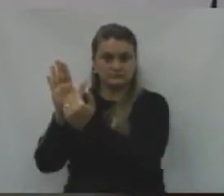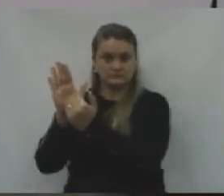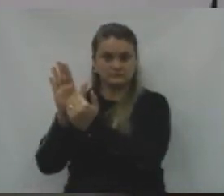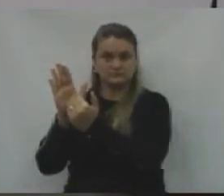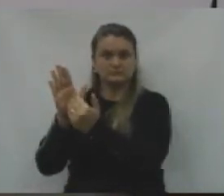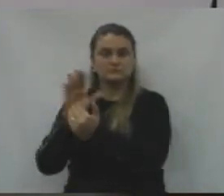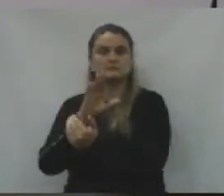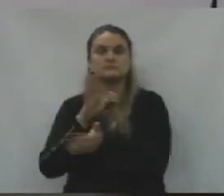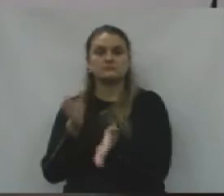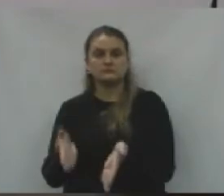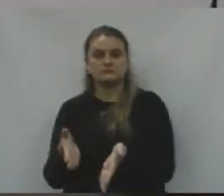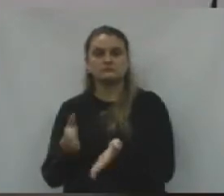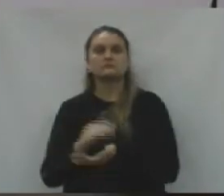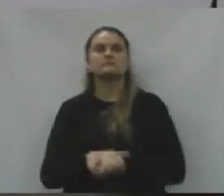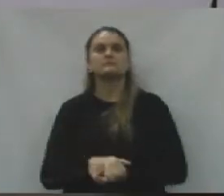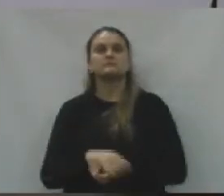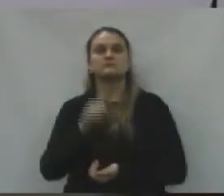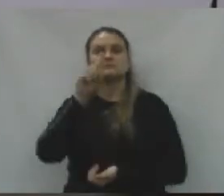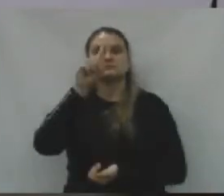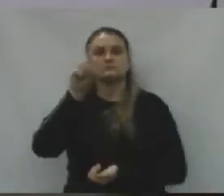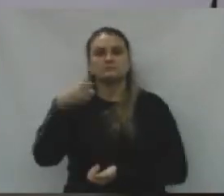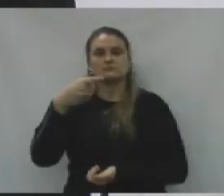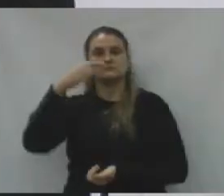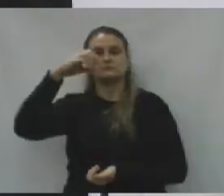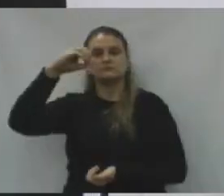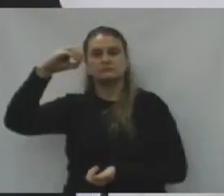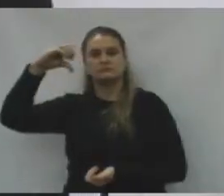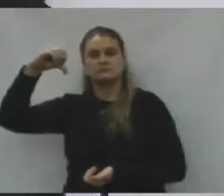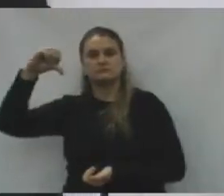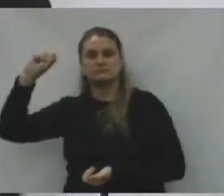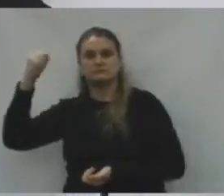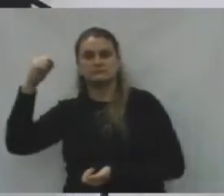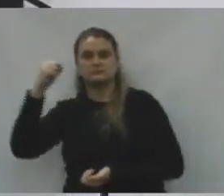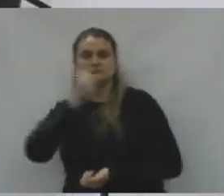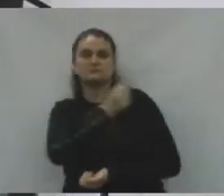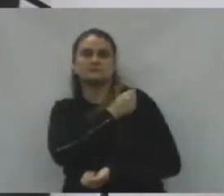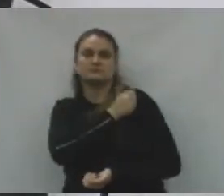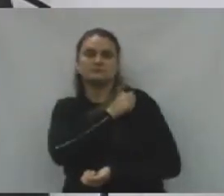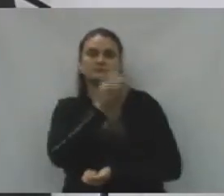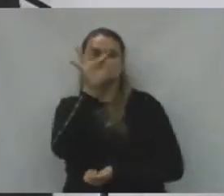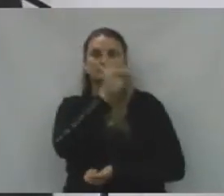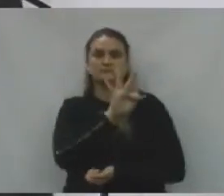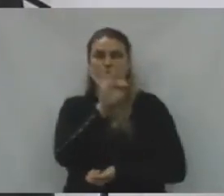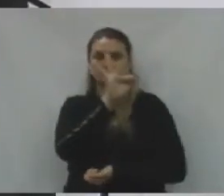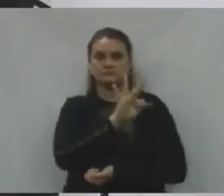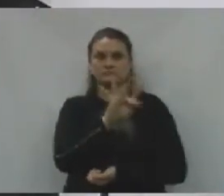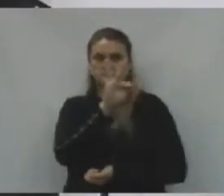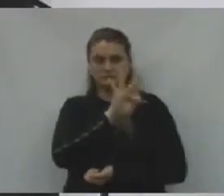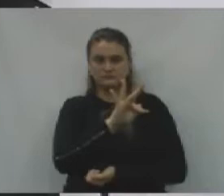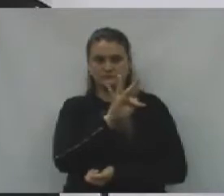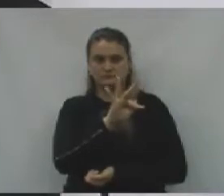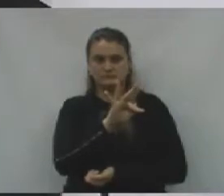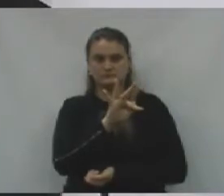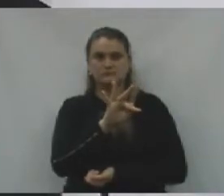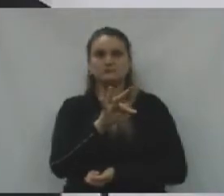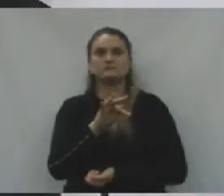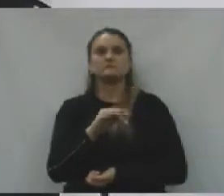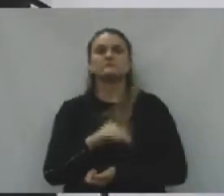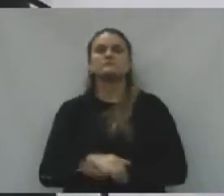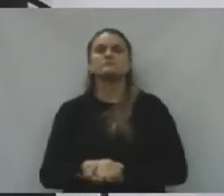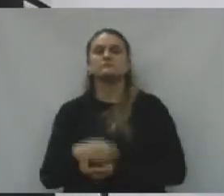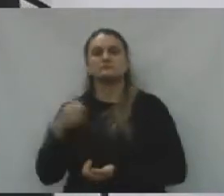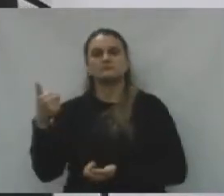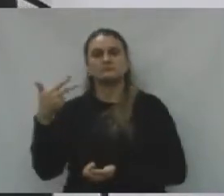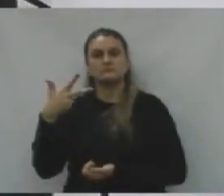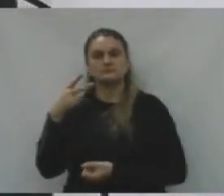aqui o nosso número hoje atualizado, 1.098 acadêmicos na graduação, em específico, falamos dentro daqueles